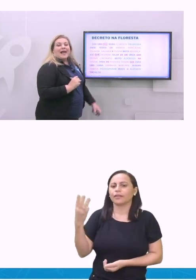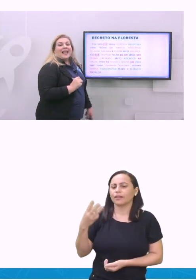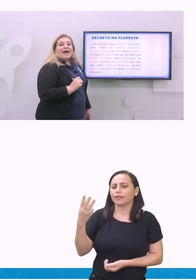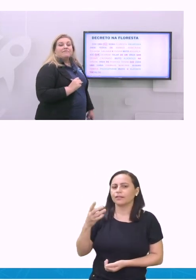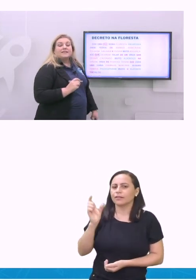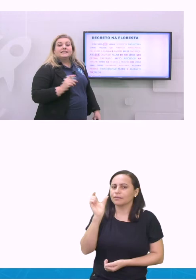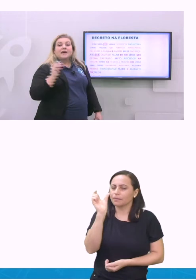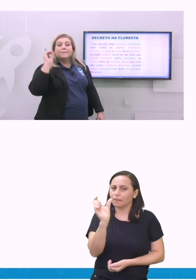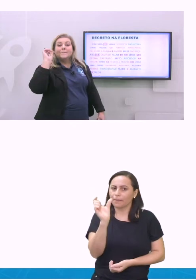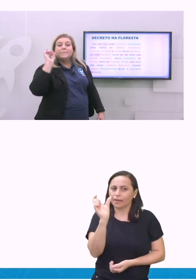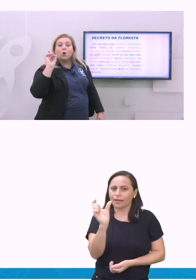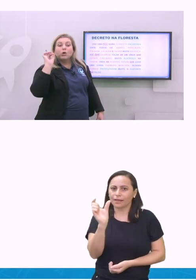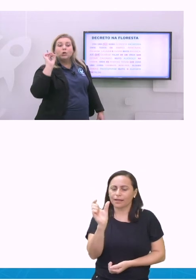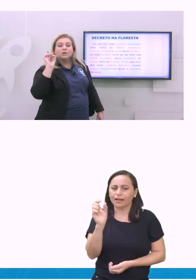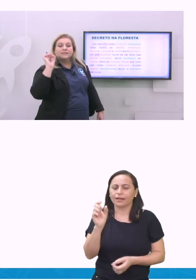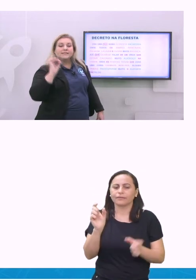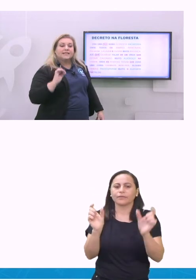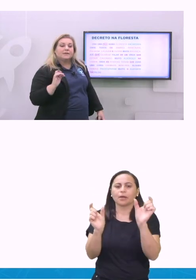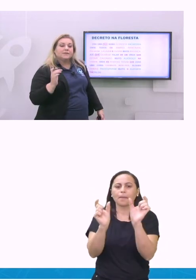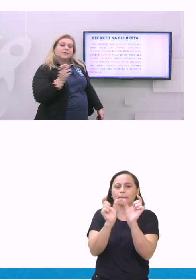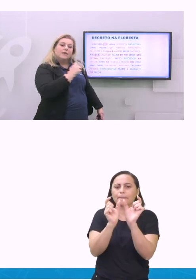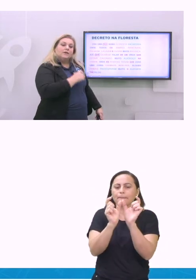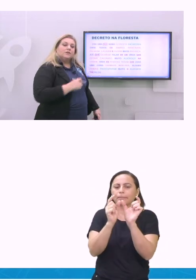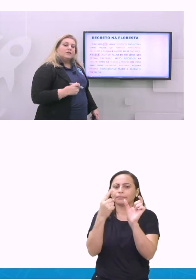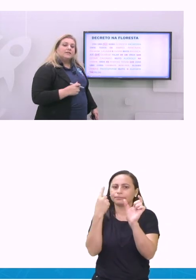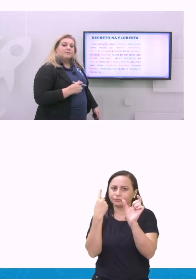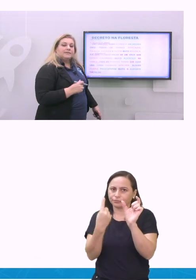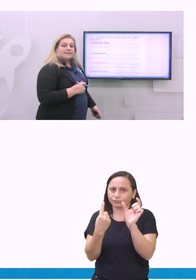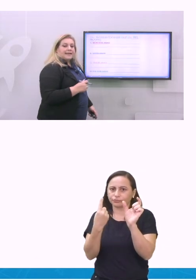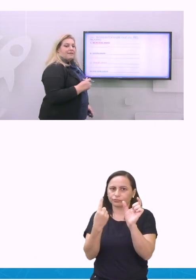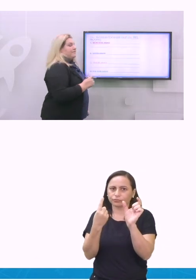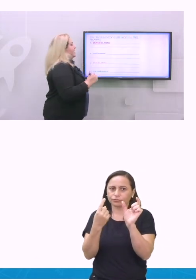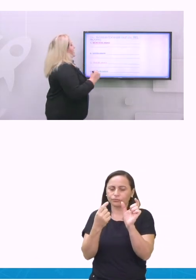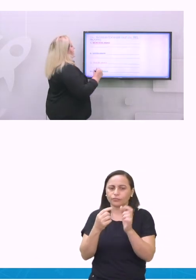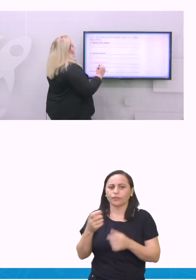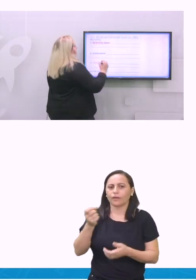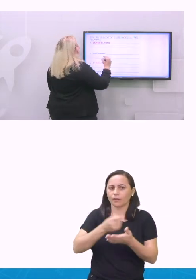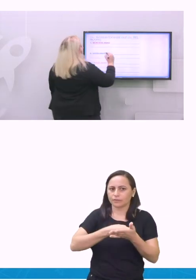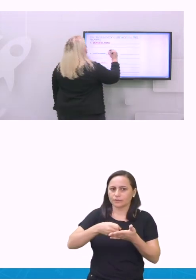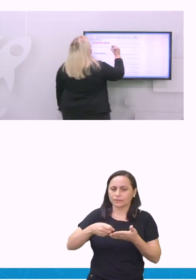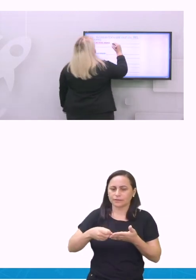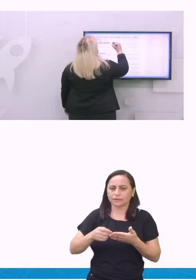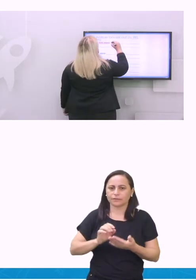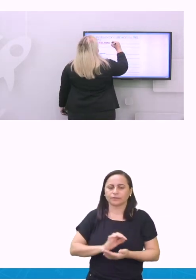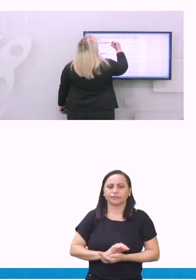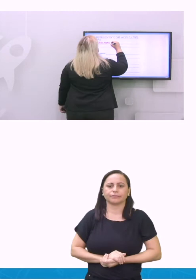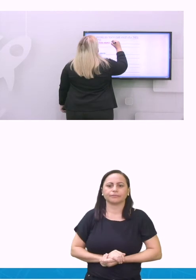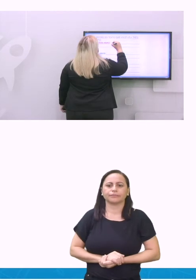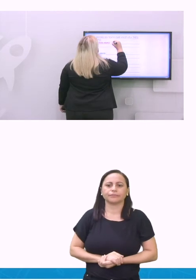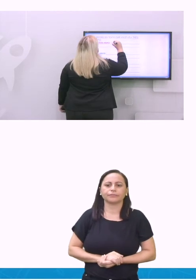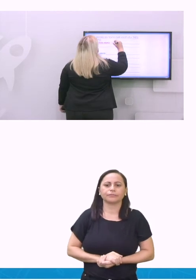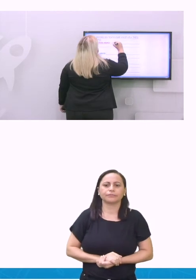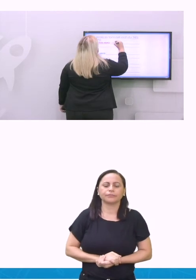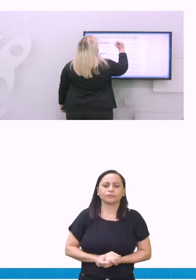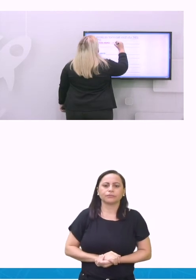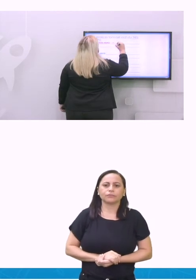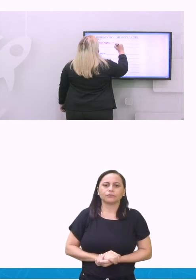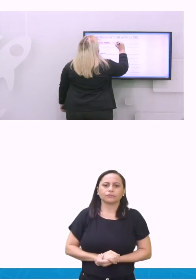são palavras monossílabas. Nós vamos escrever aqui, ó.